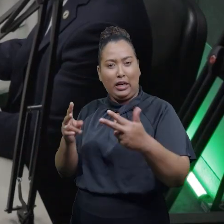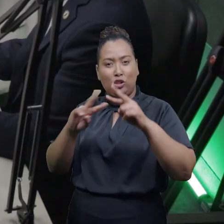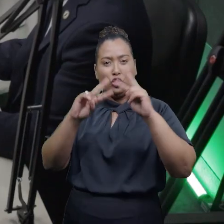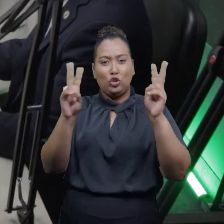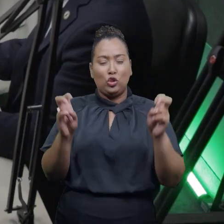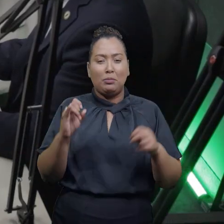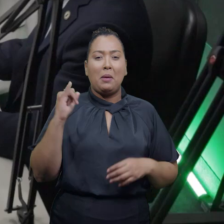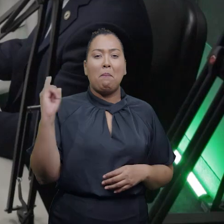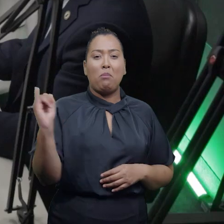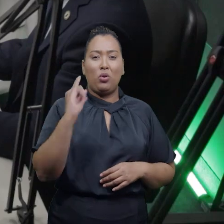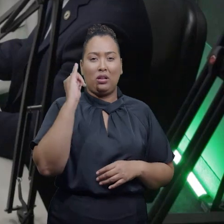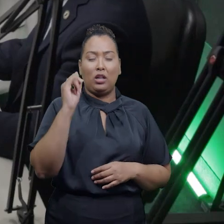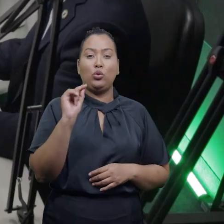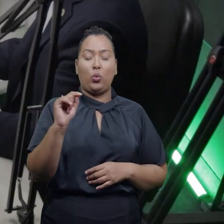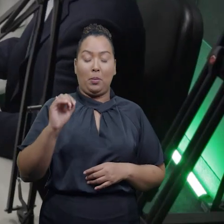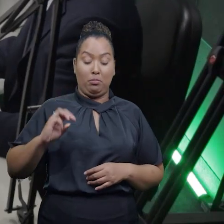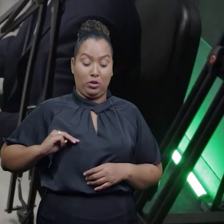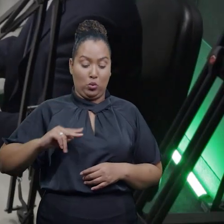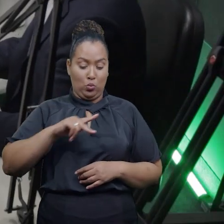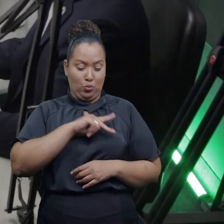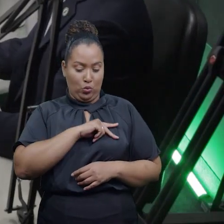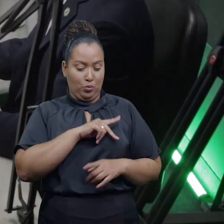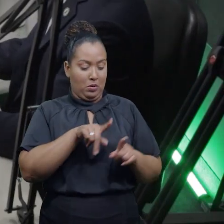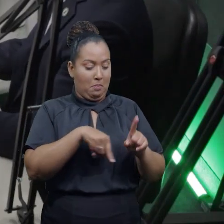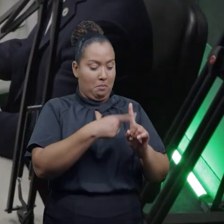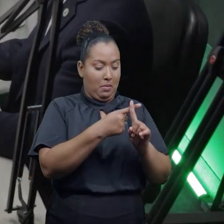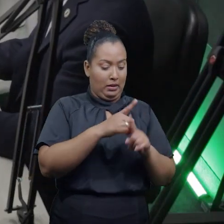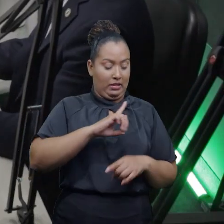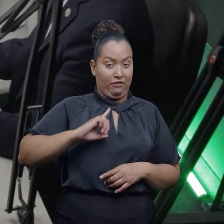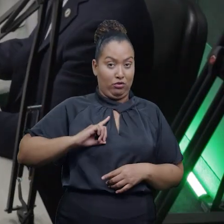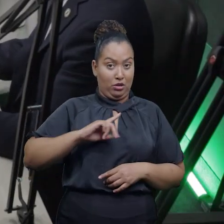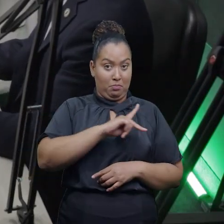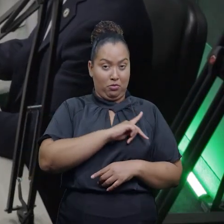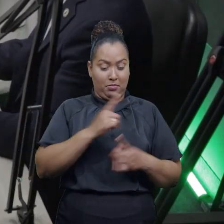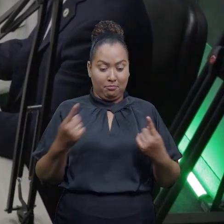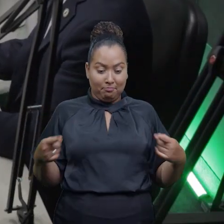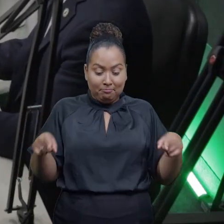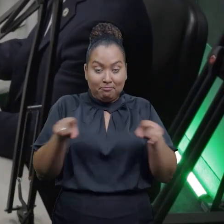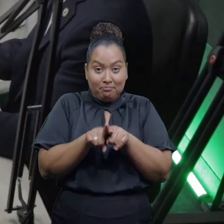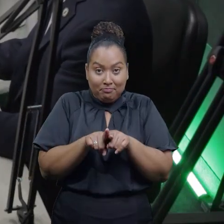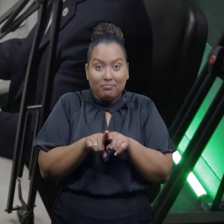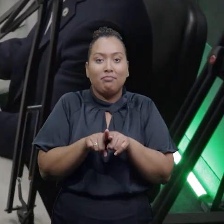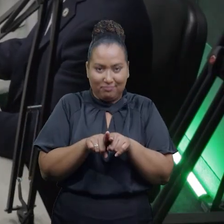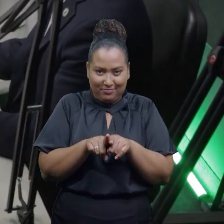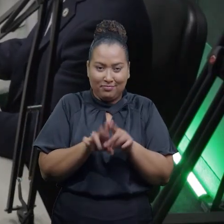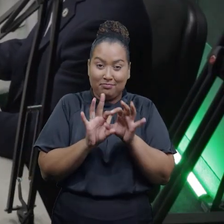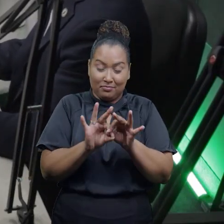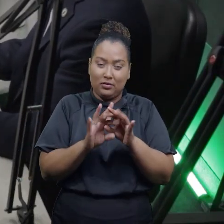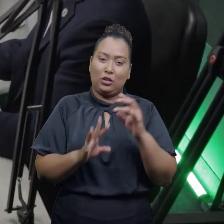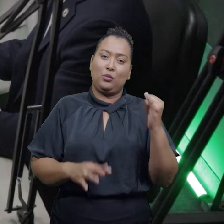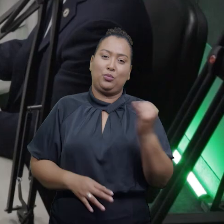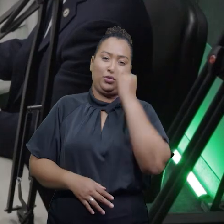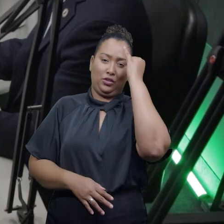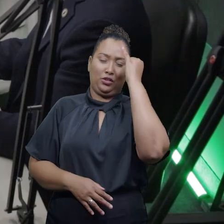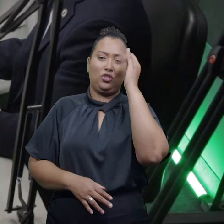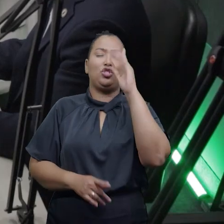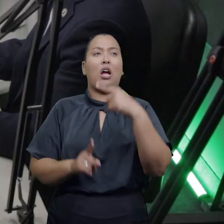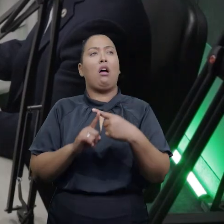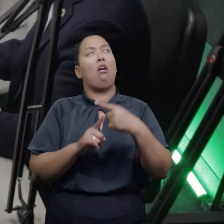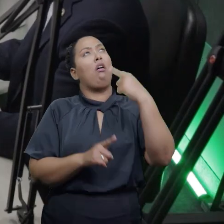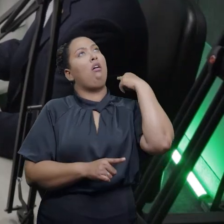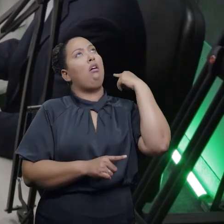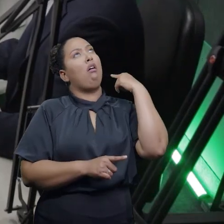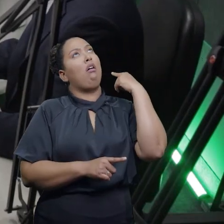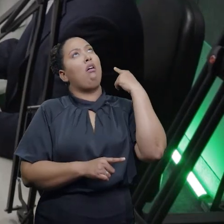início, da importância dessa parceria entre o Ministério Público de Contas e a Defensoria. Essa é uma parceria que vem já de alguns anos, a